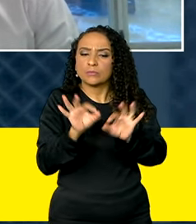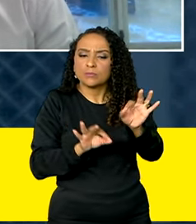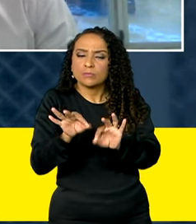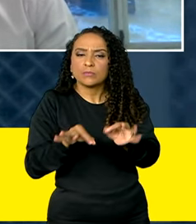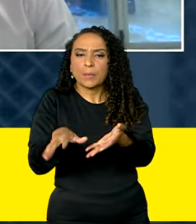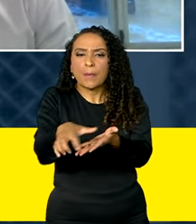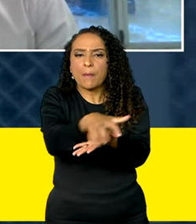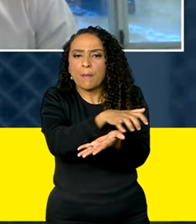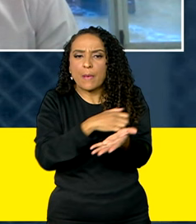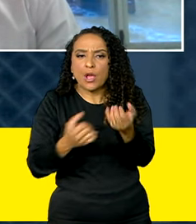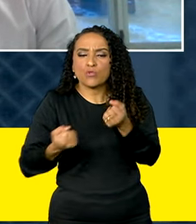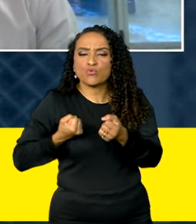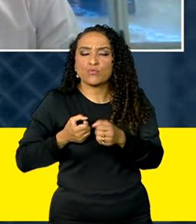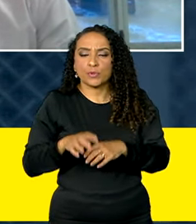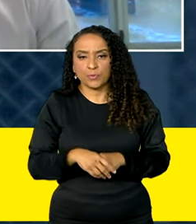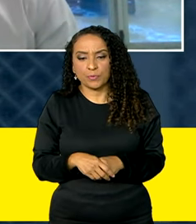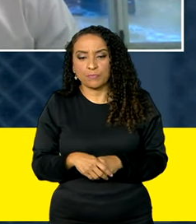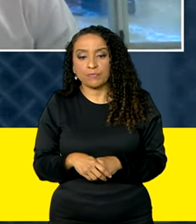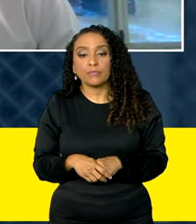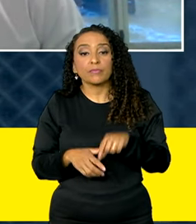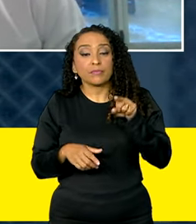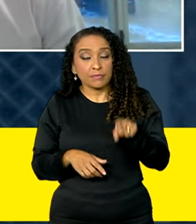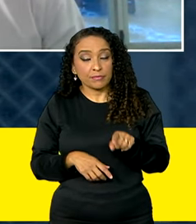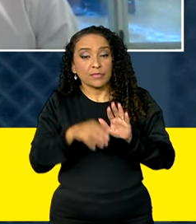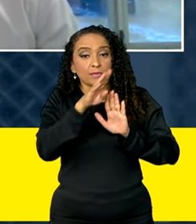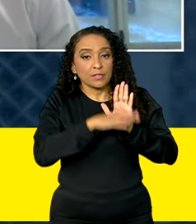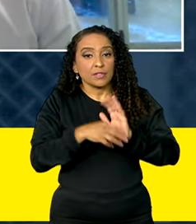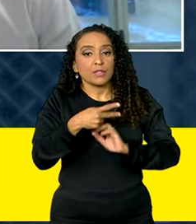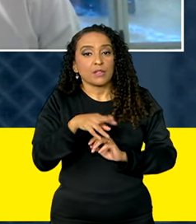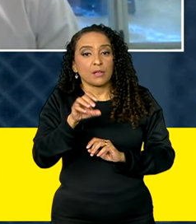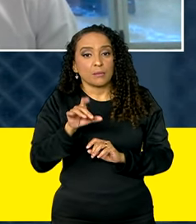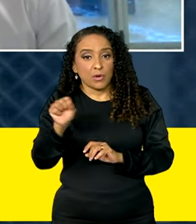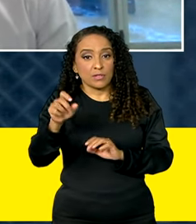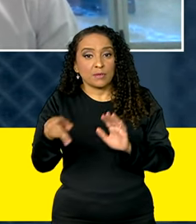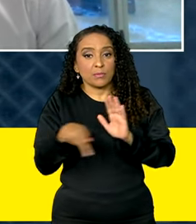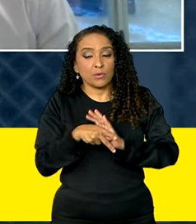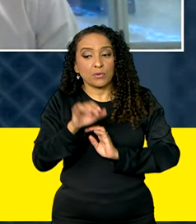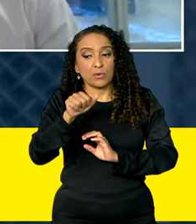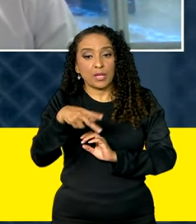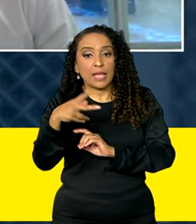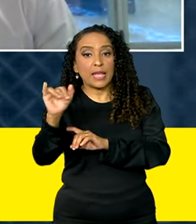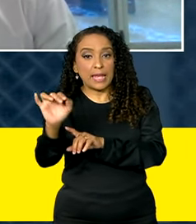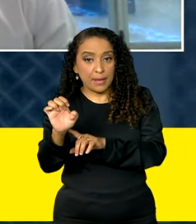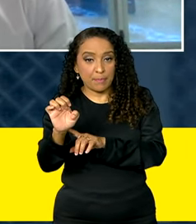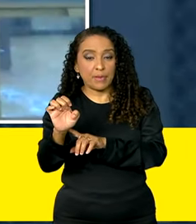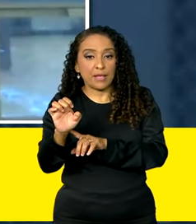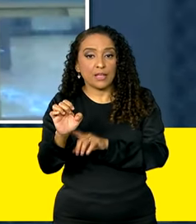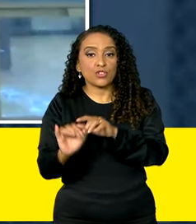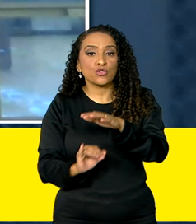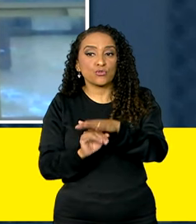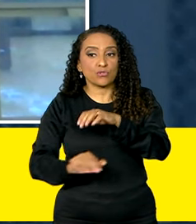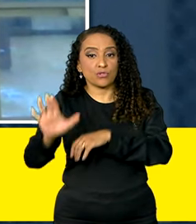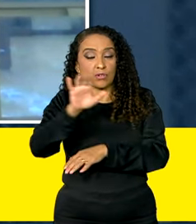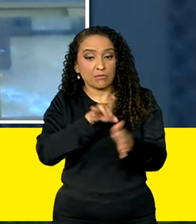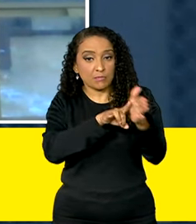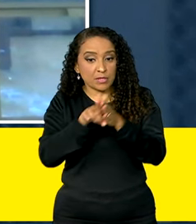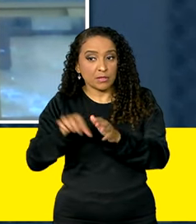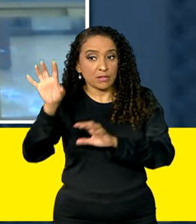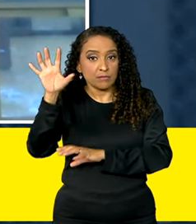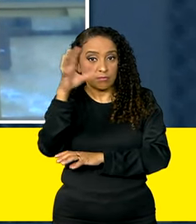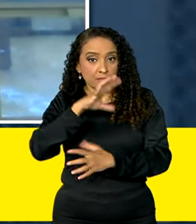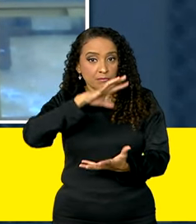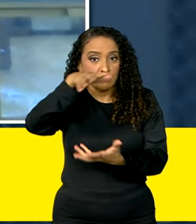esses números? O PRODES é um programa do INPE, do Instituto Nacional de Pesquisas Espaciais, que é um